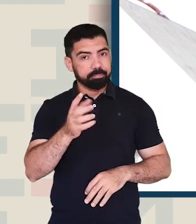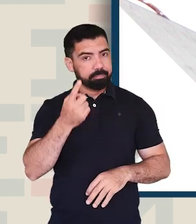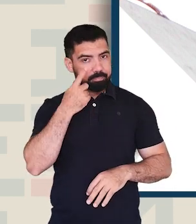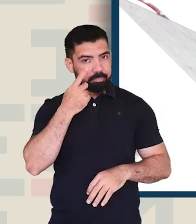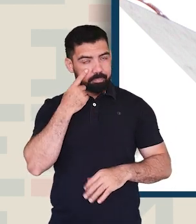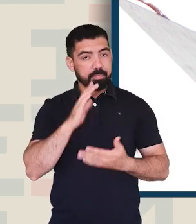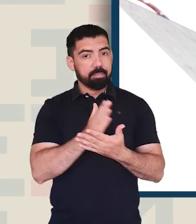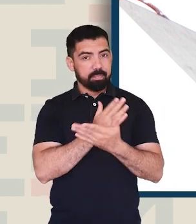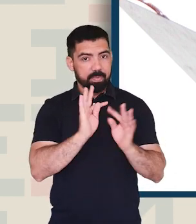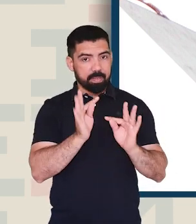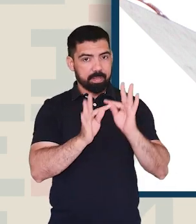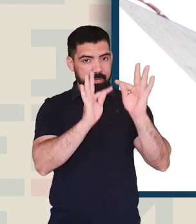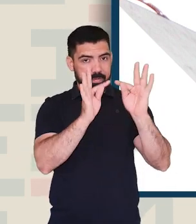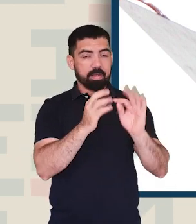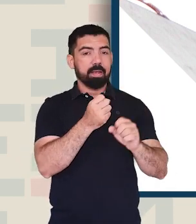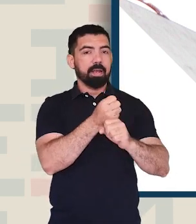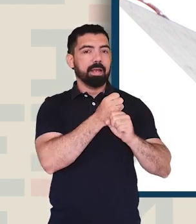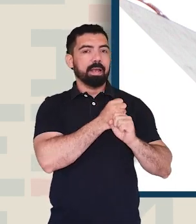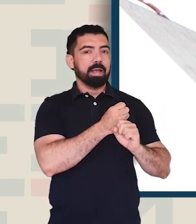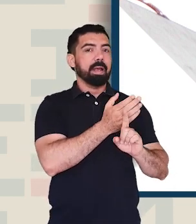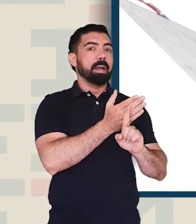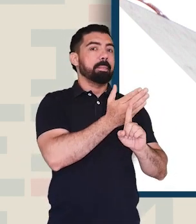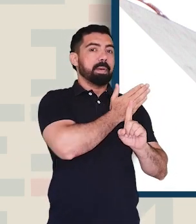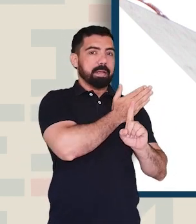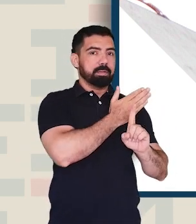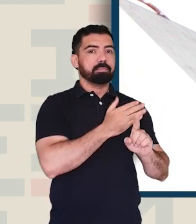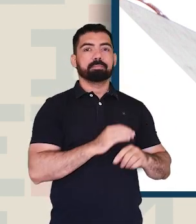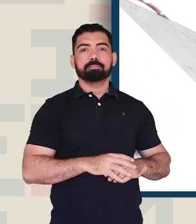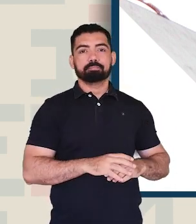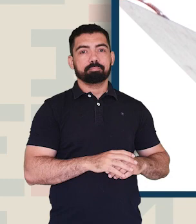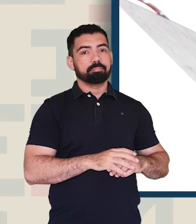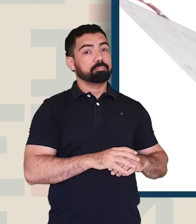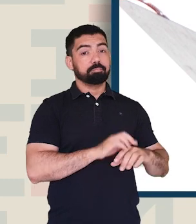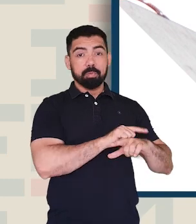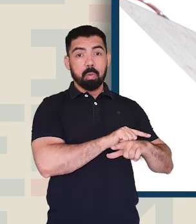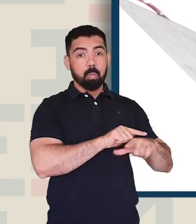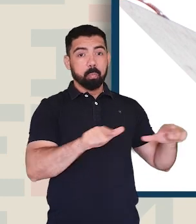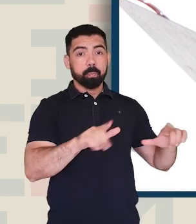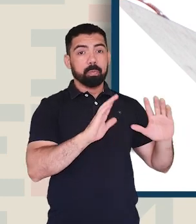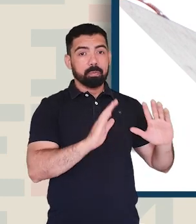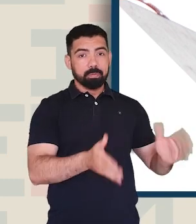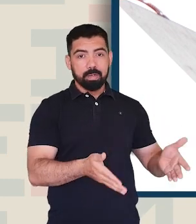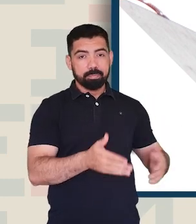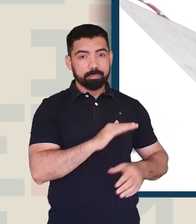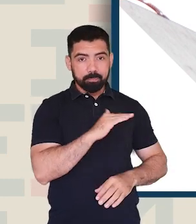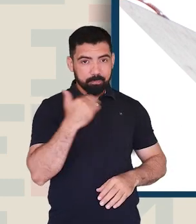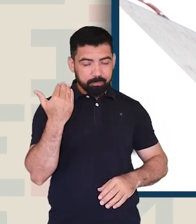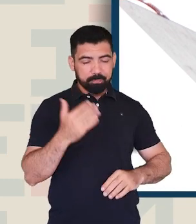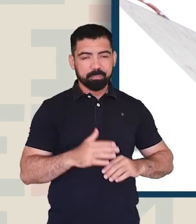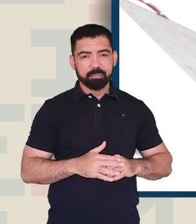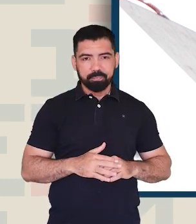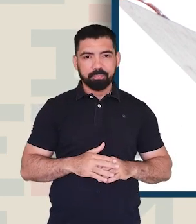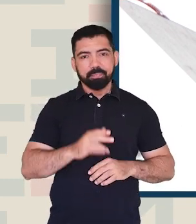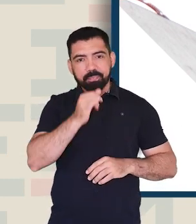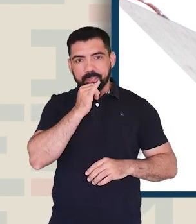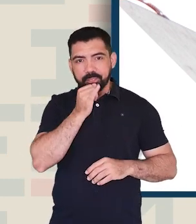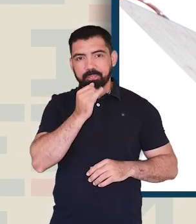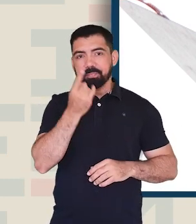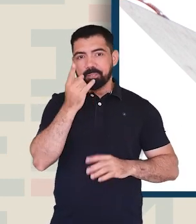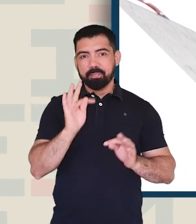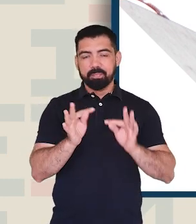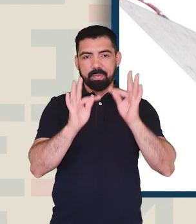de alguns anos atrás, elas não existem mais, elas ficaram obsoletas. Vou dar um exemplo